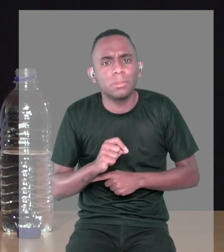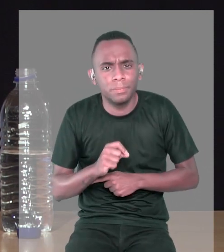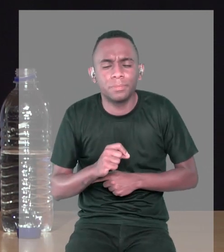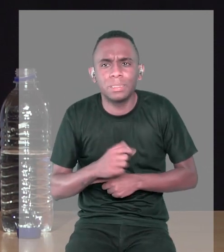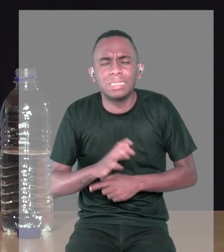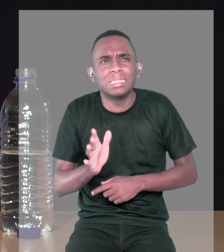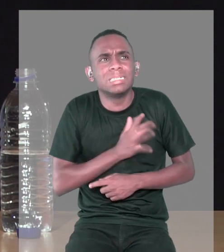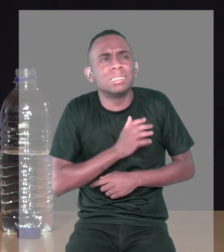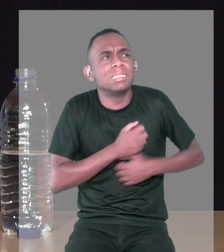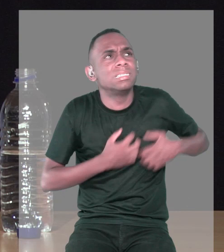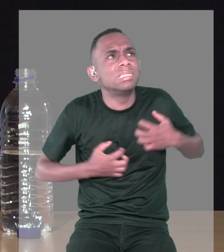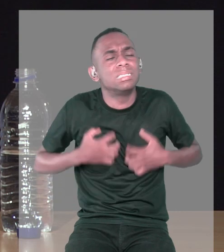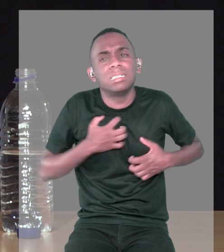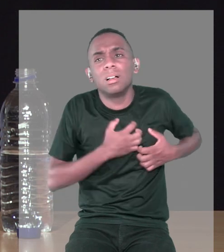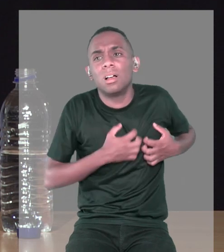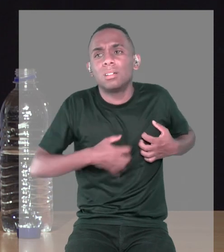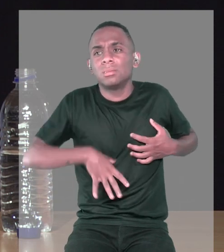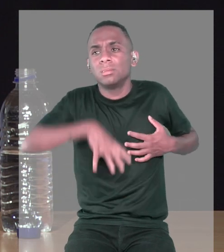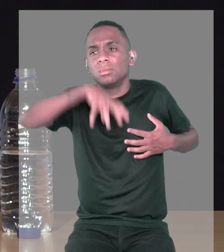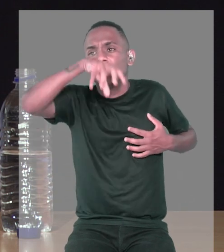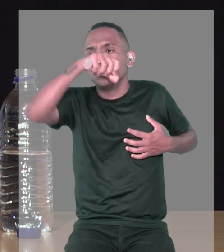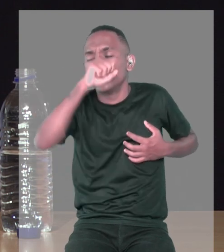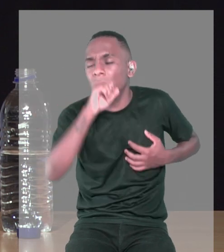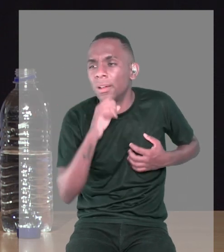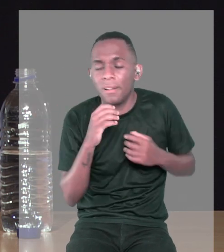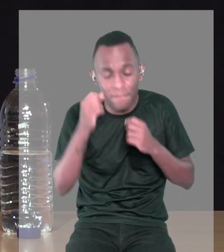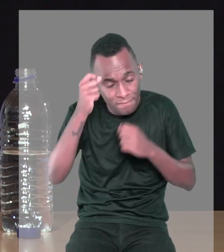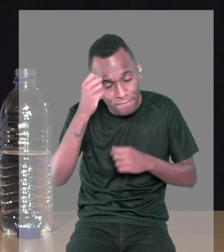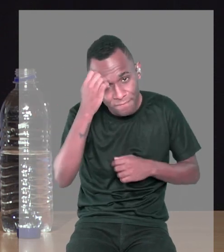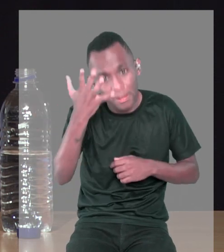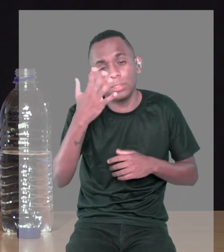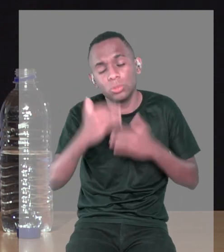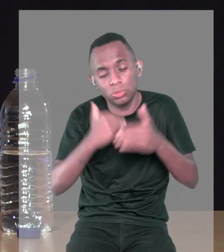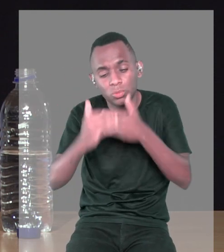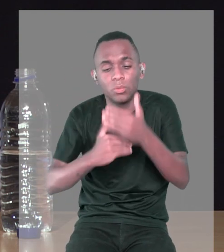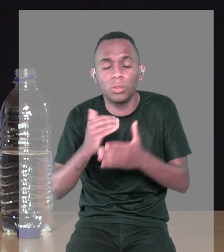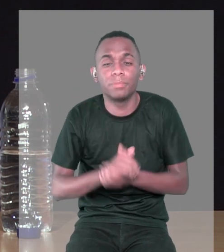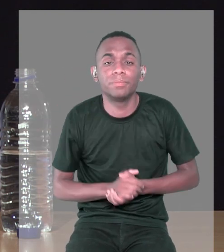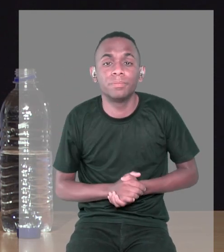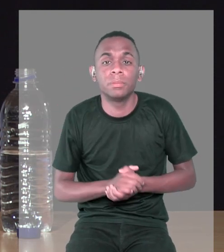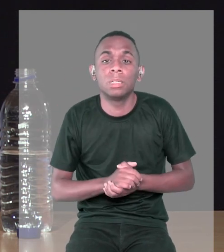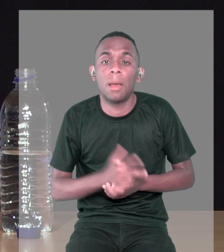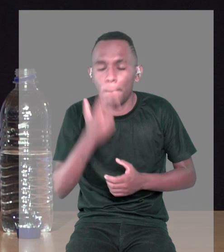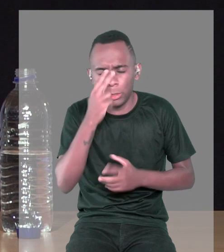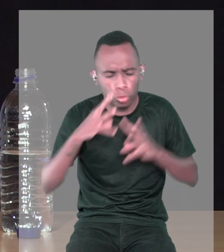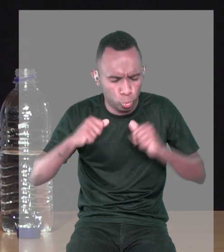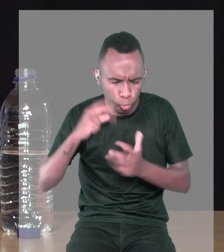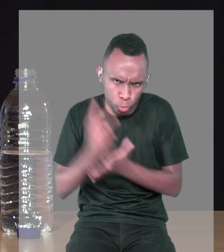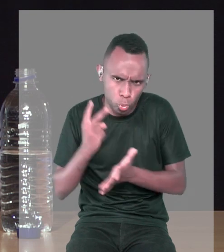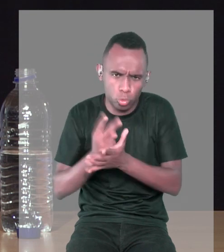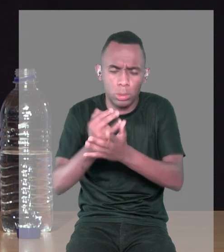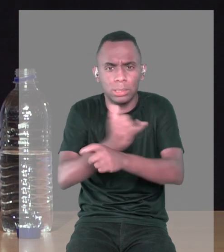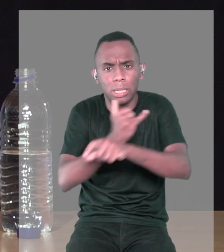evidência que me atravessava o peito à medida que a minha respiração se tornava mais fácil. Tudo permaneceria